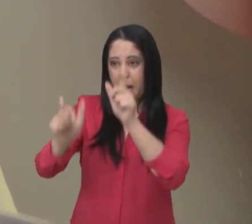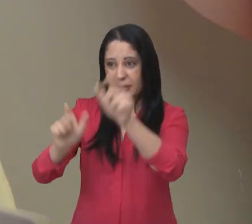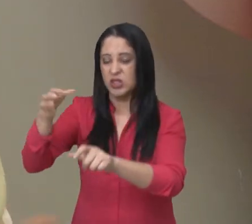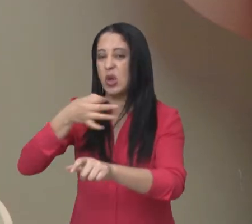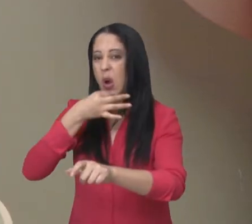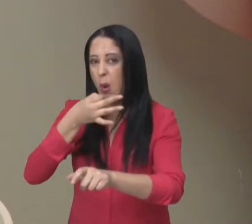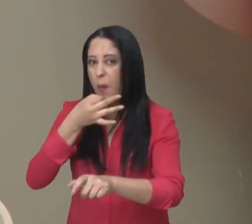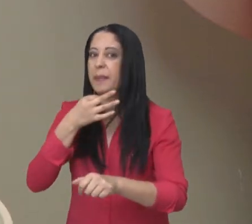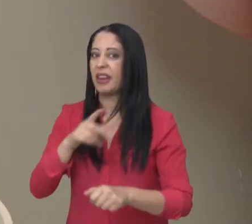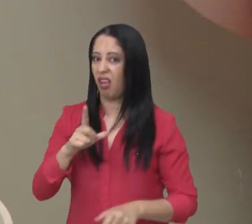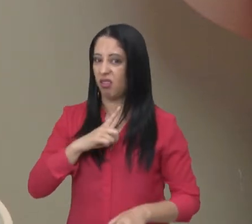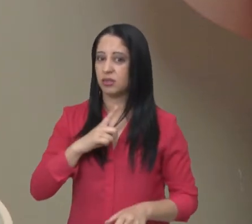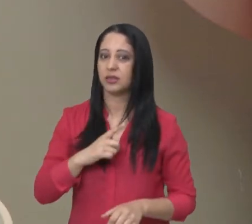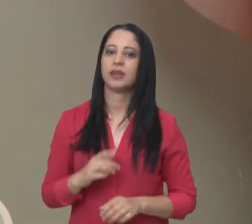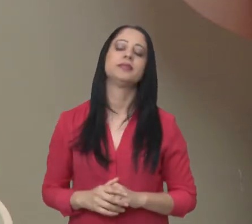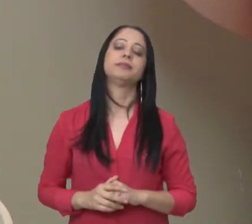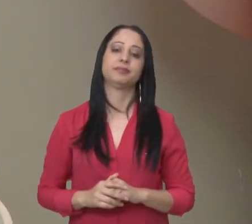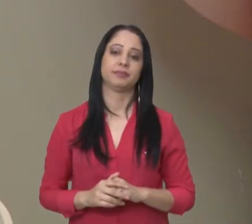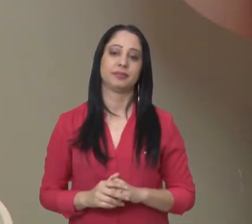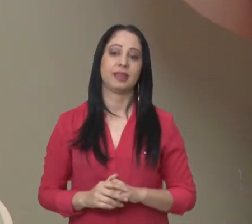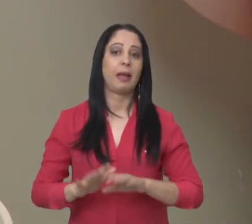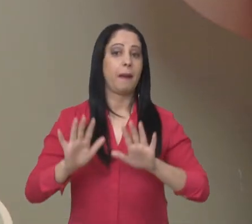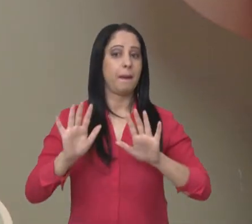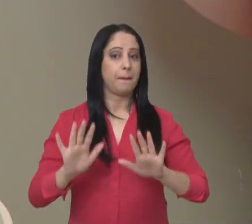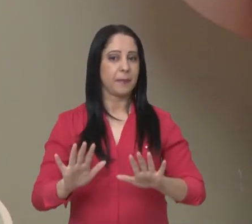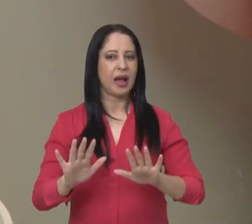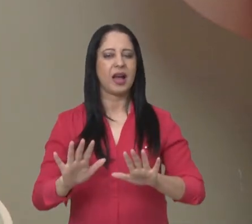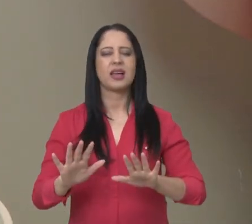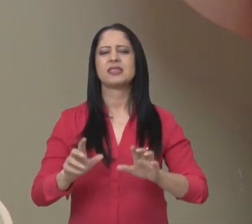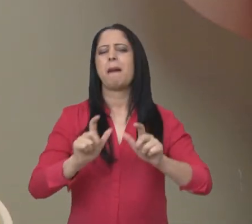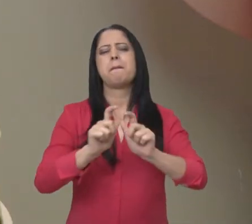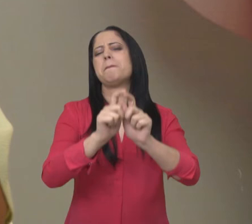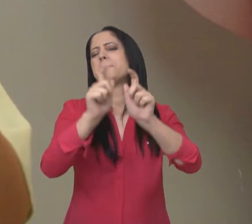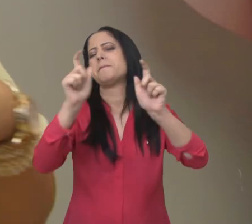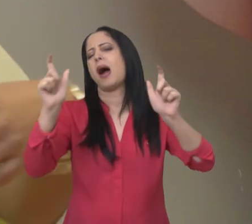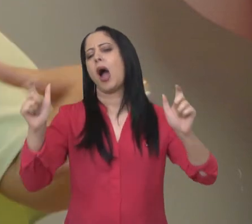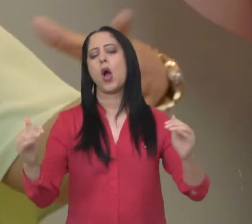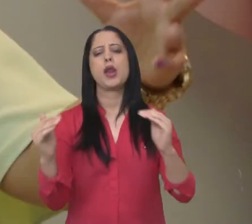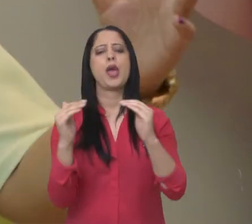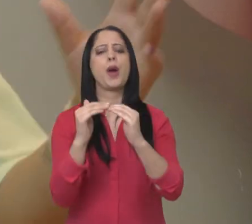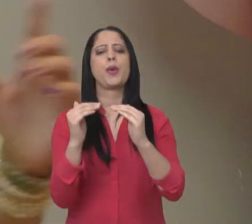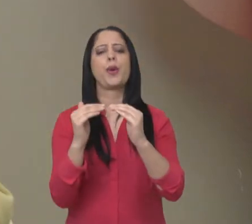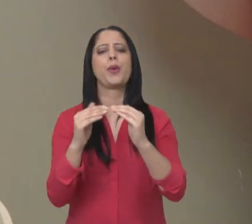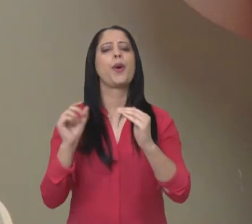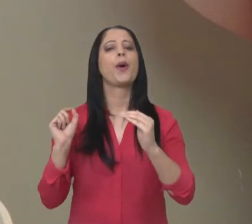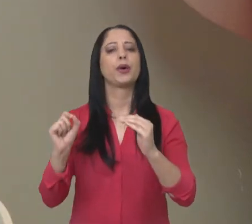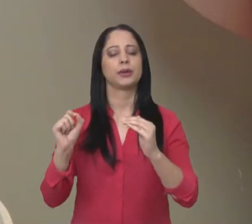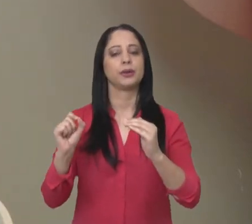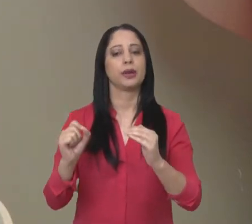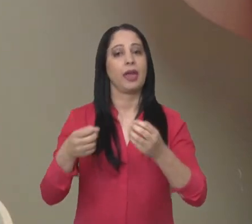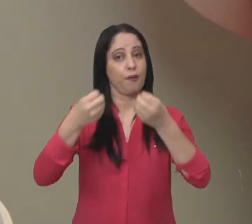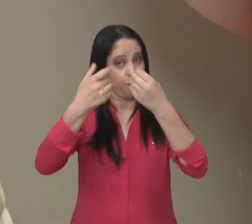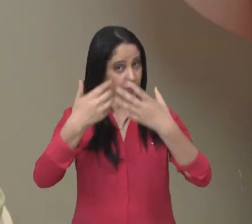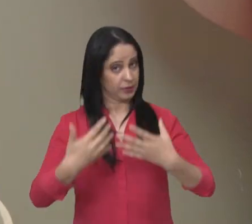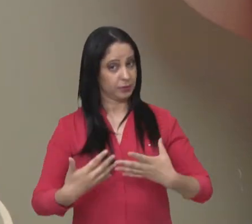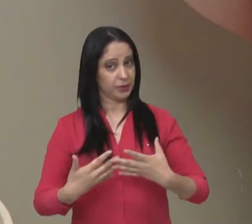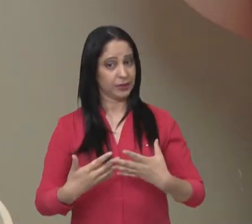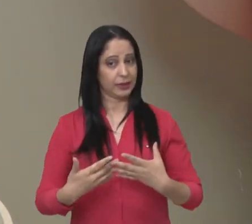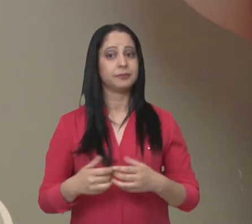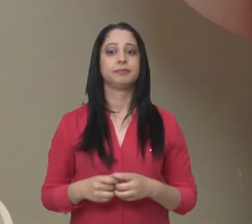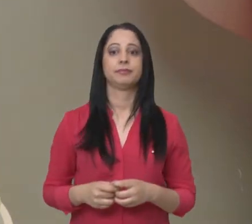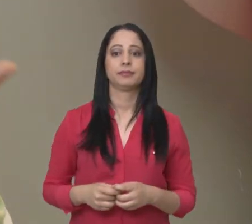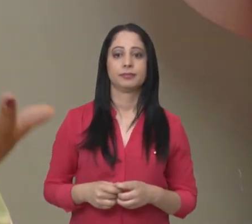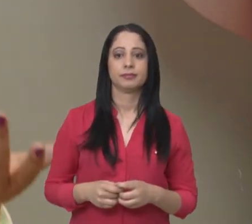palpite para dar. Porém, alguns sensos comuns que são compartilhados aí, precisam ser